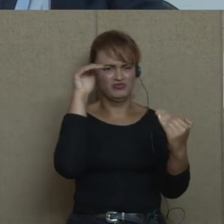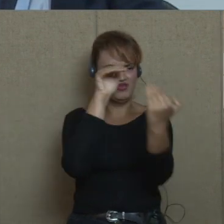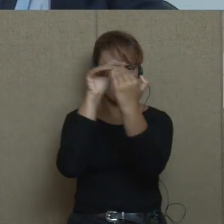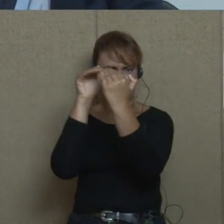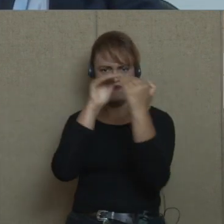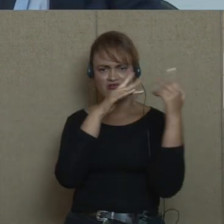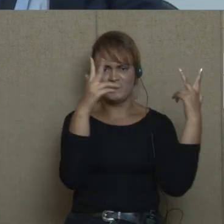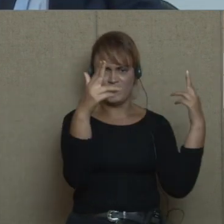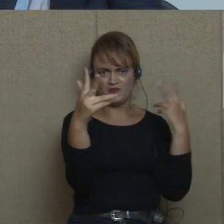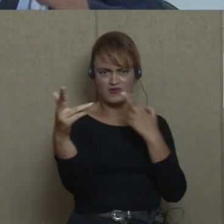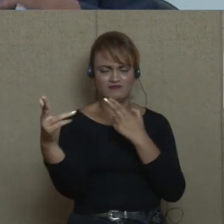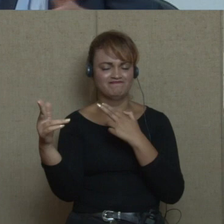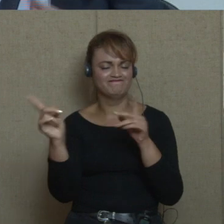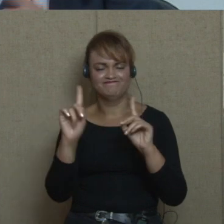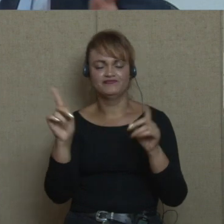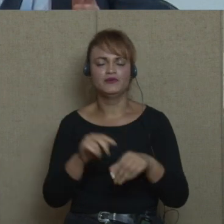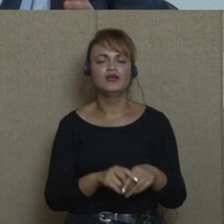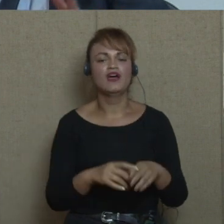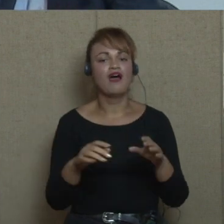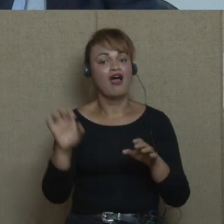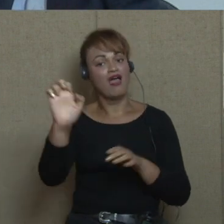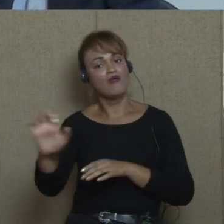identifica a Europa, isso que a Europa é.